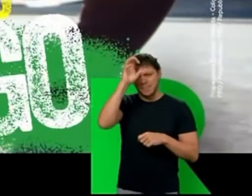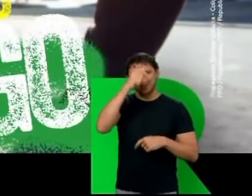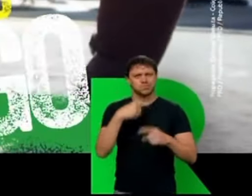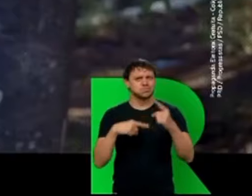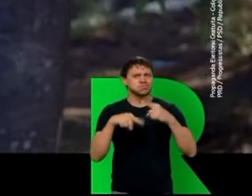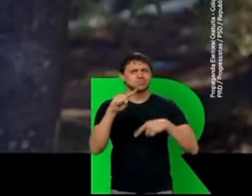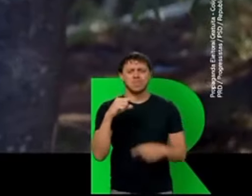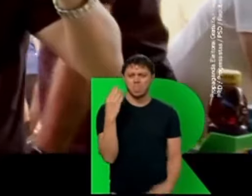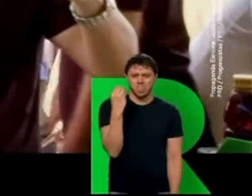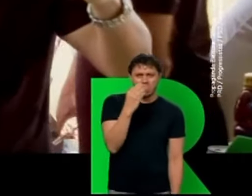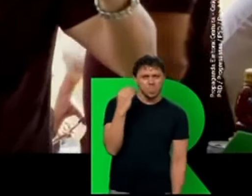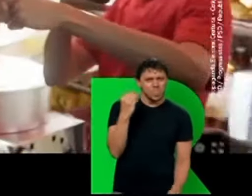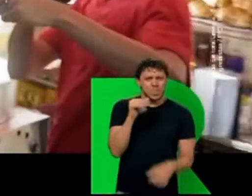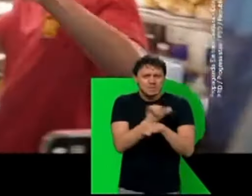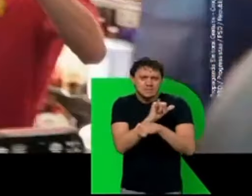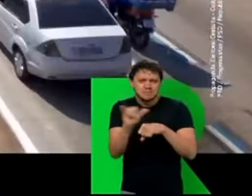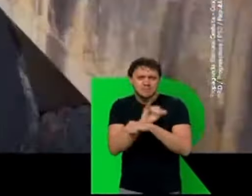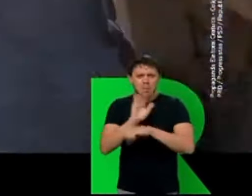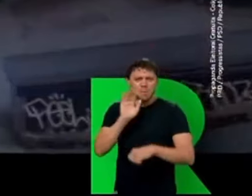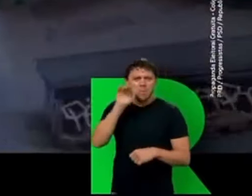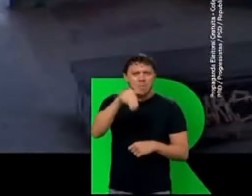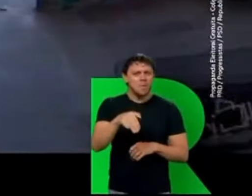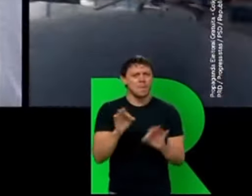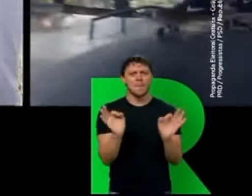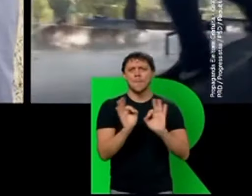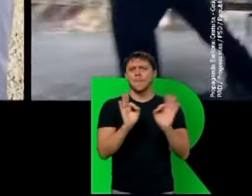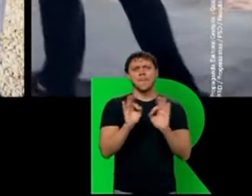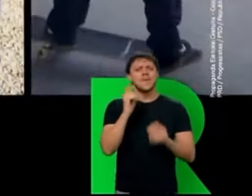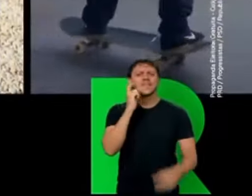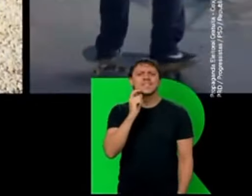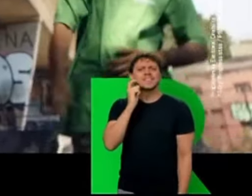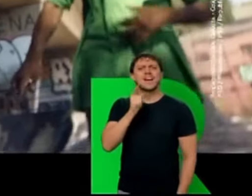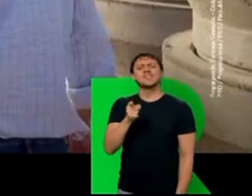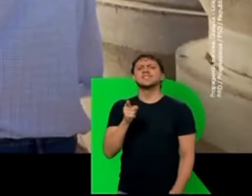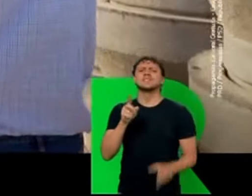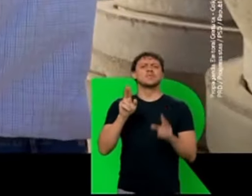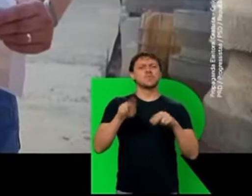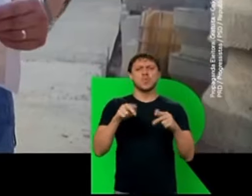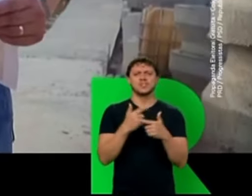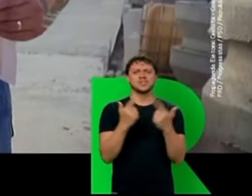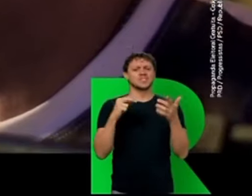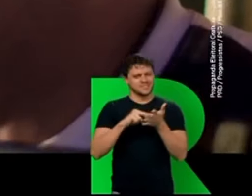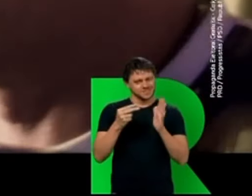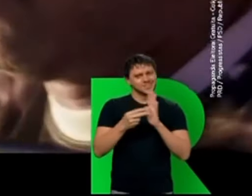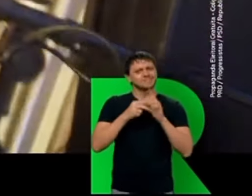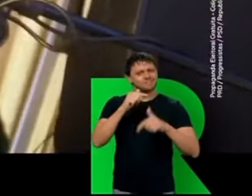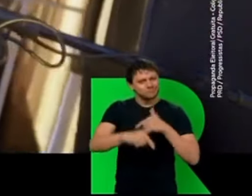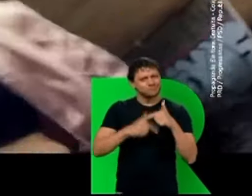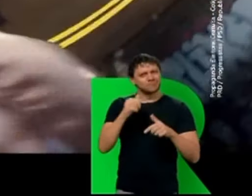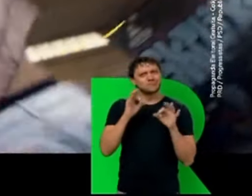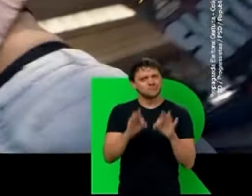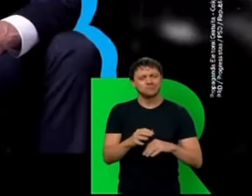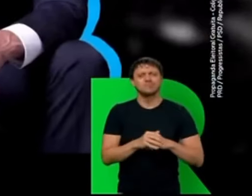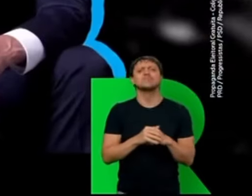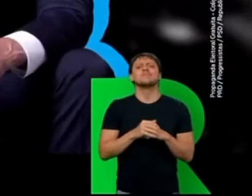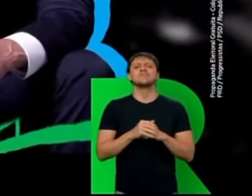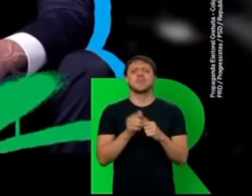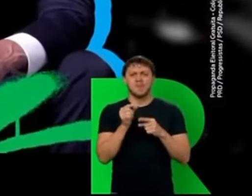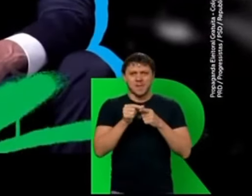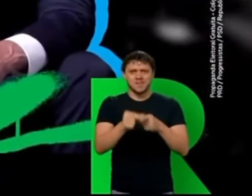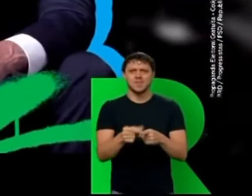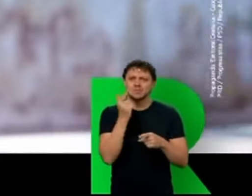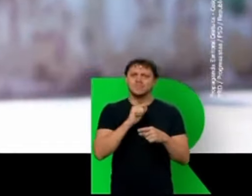virar o jogo. Sem migué, sem mutreta, sem atalho. Ricardo é assim, nunca foi sorte, sempre foi trabalho. Na periferia ele